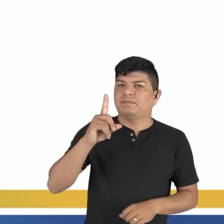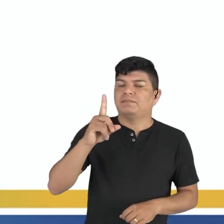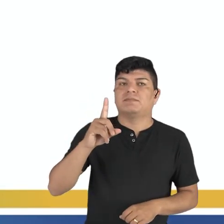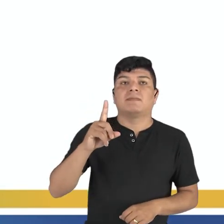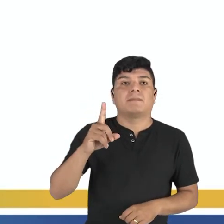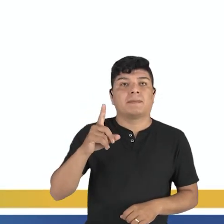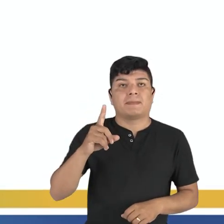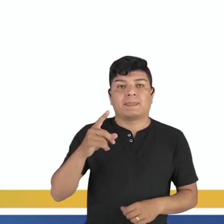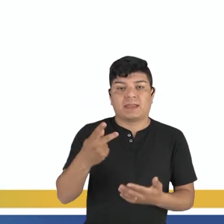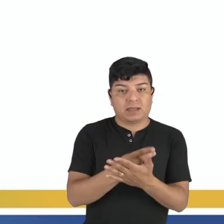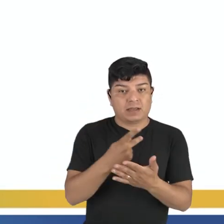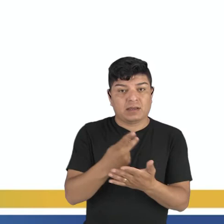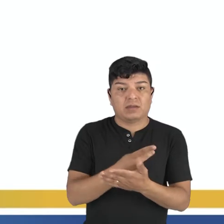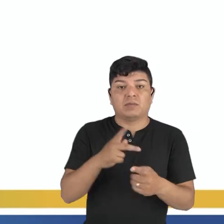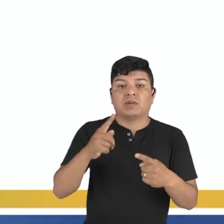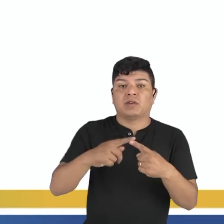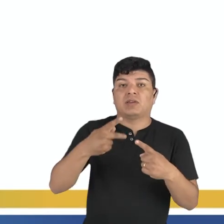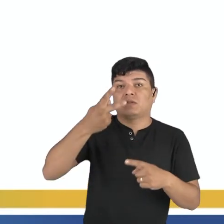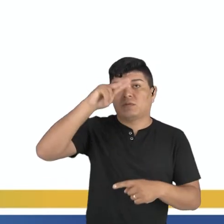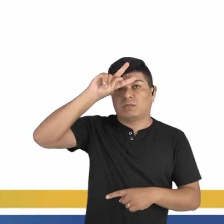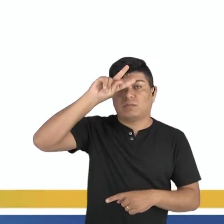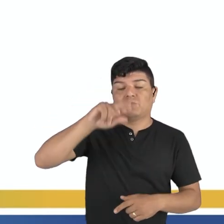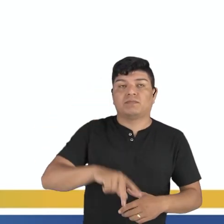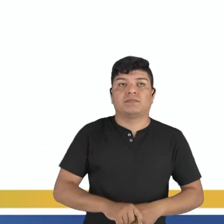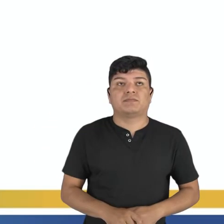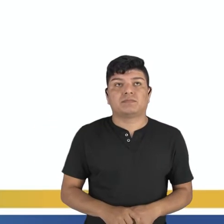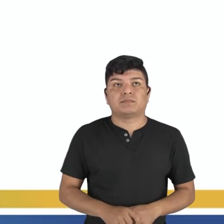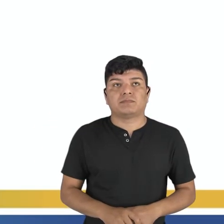Falso. Né? Ele é um prato típico do Peru.